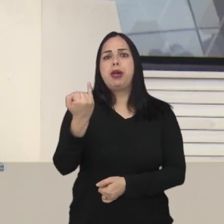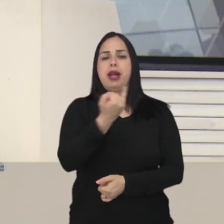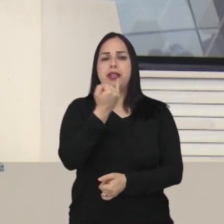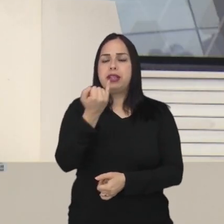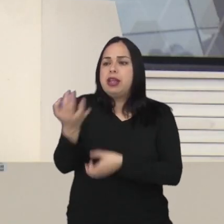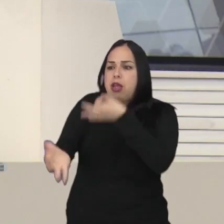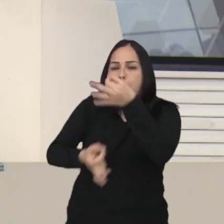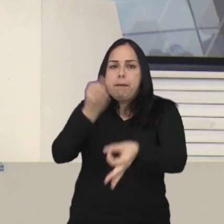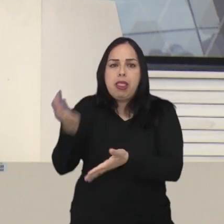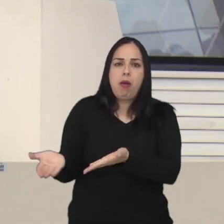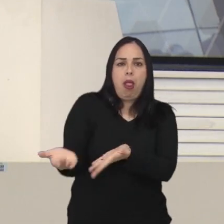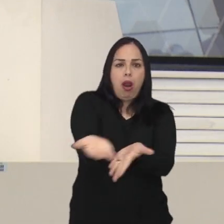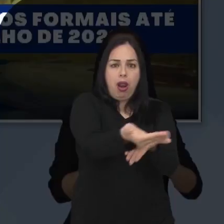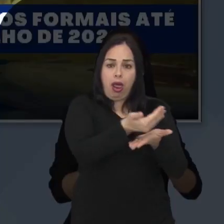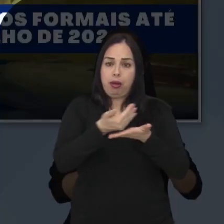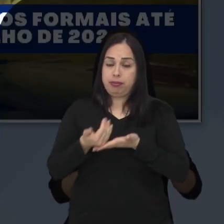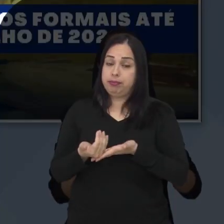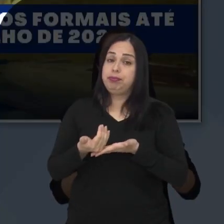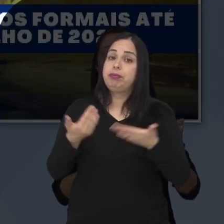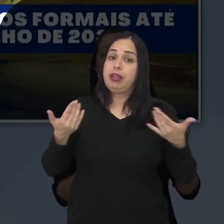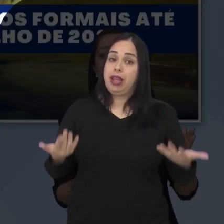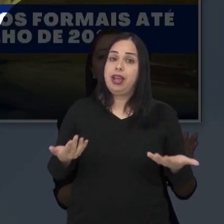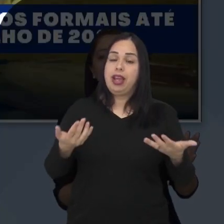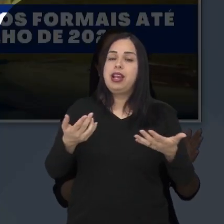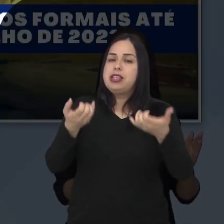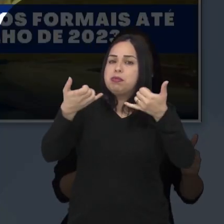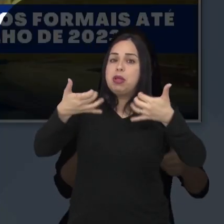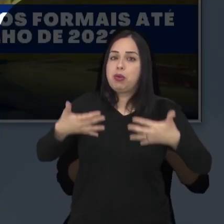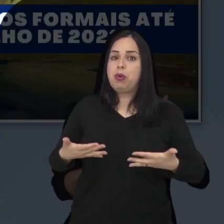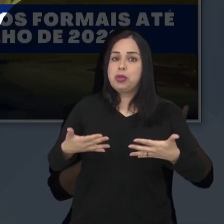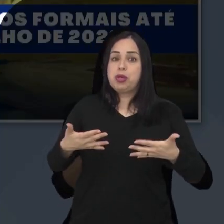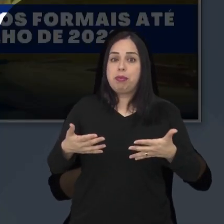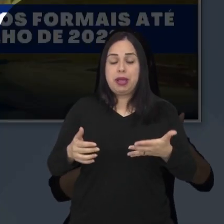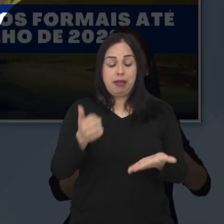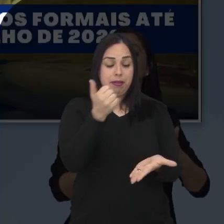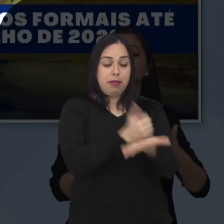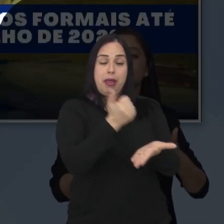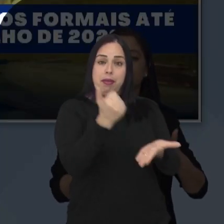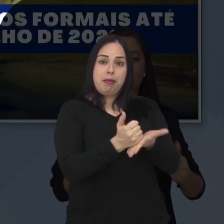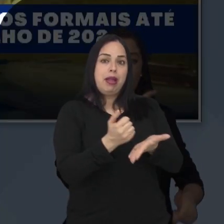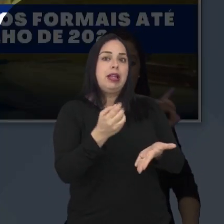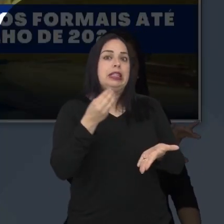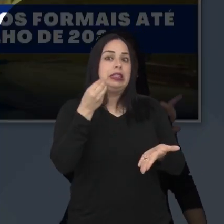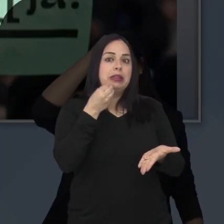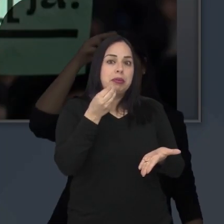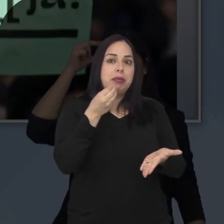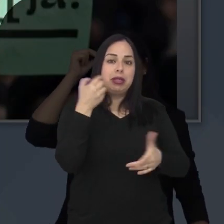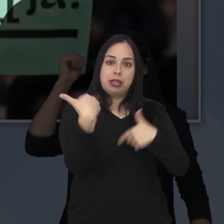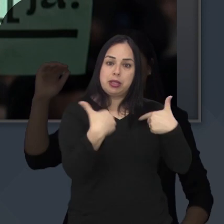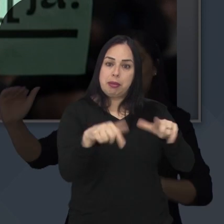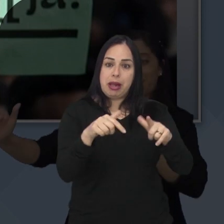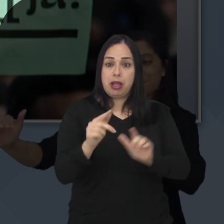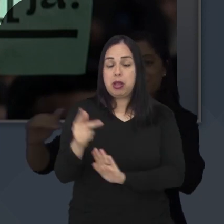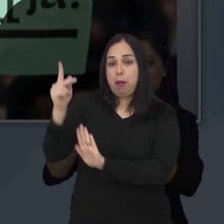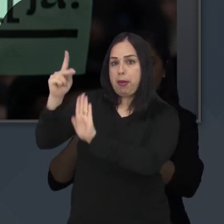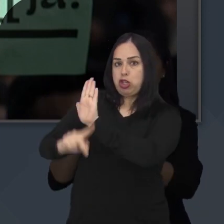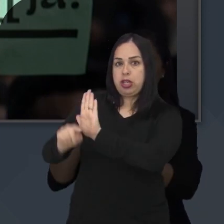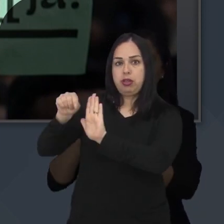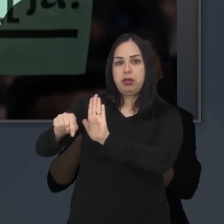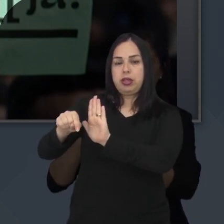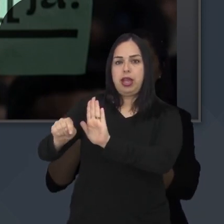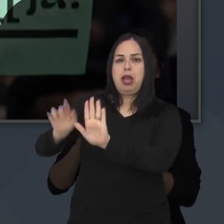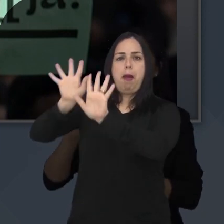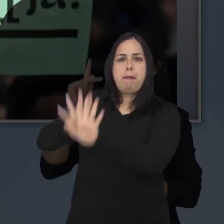e colheu demandas da população. O parlamentar também comentou sobre a criação de vagas de emprego na cidade e sobre o projeto que